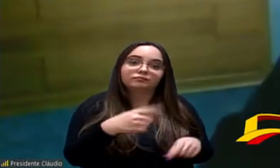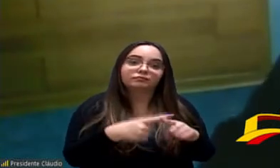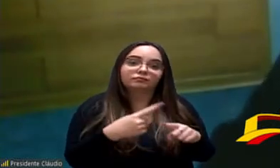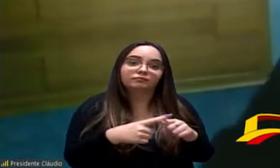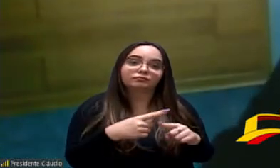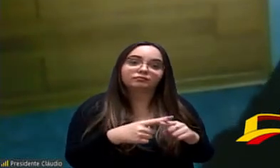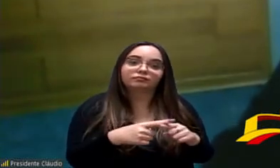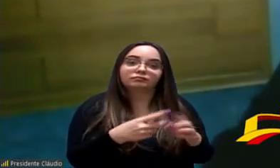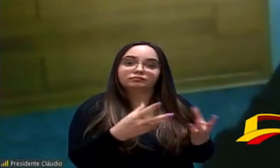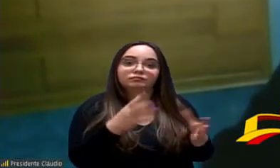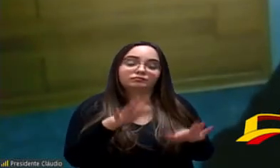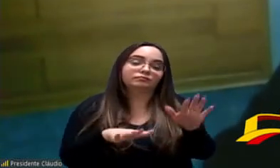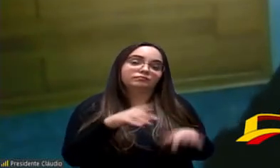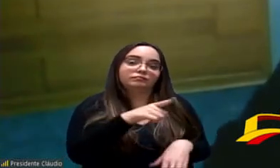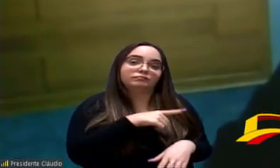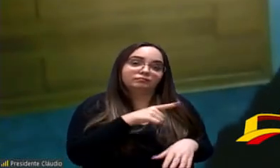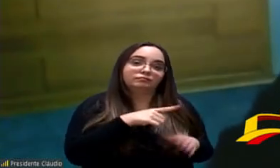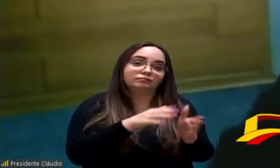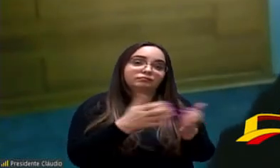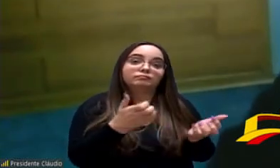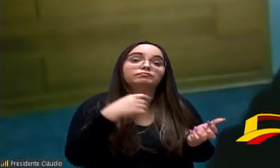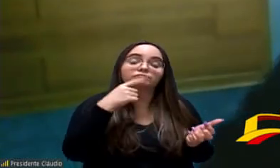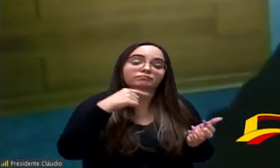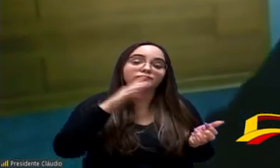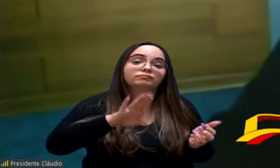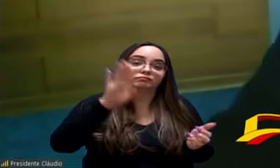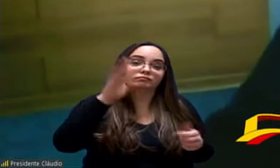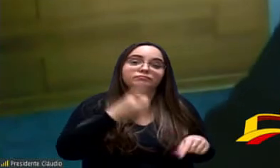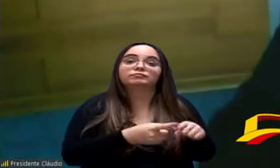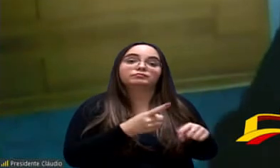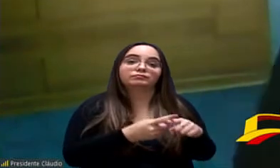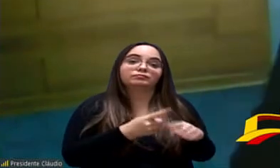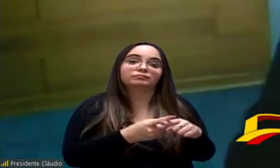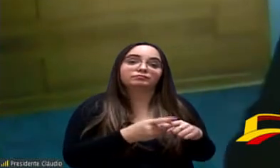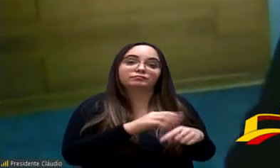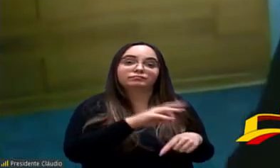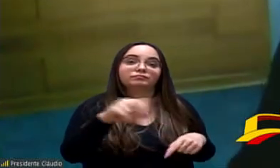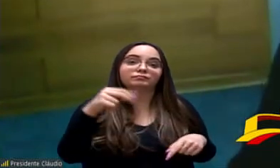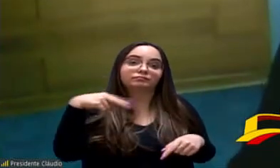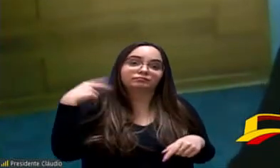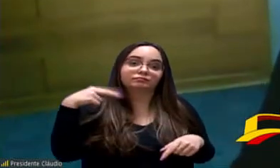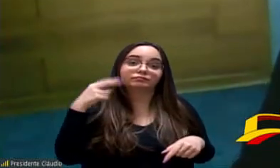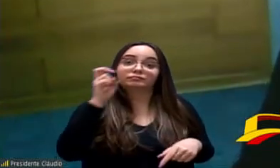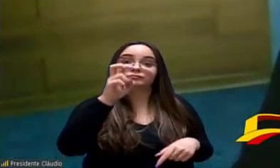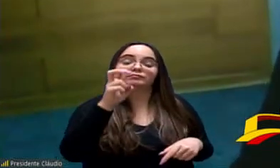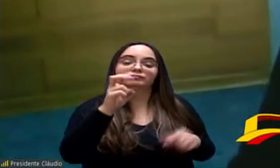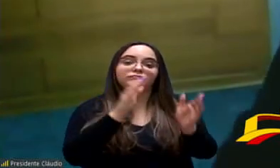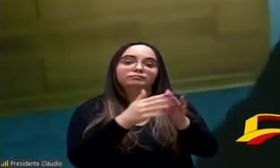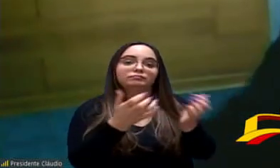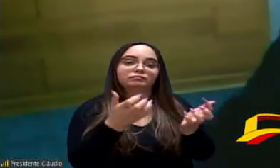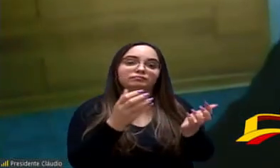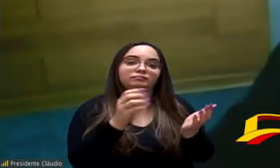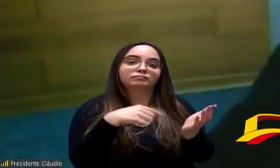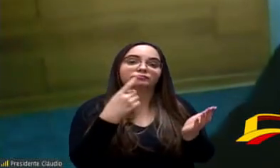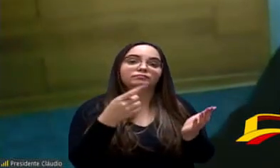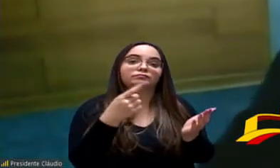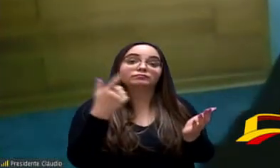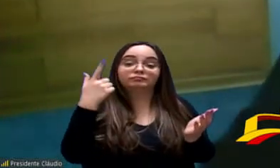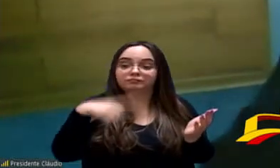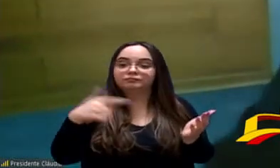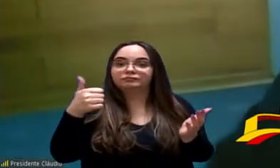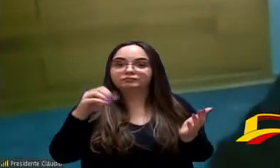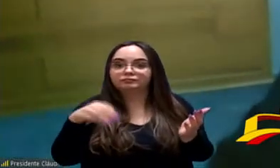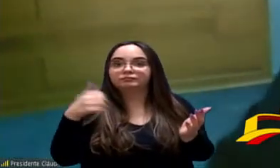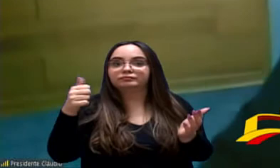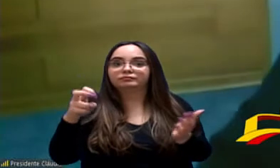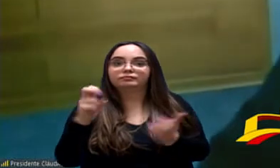Excelência muitas vezes tem um requerimento na pauta e não consegue falar. Por quê? Os vereadores estão protocolando 5 requerimentos e depois arrumam mais 10, 15